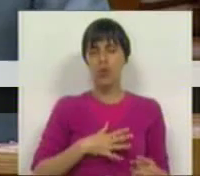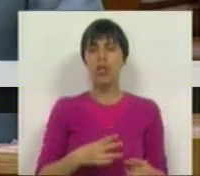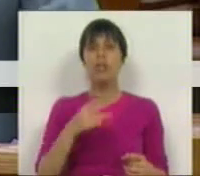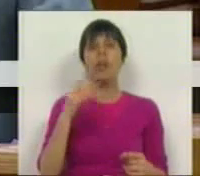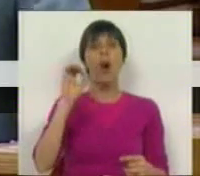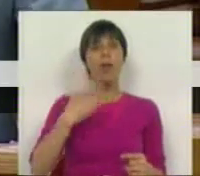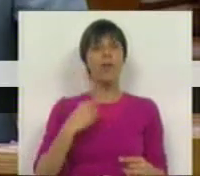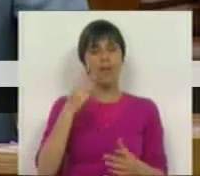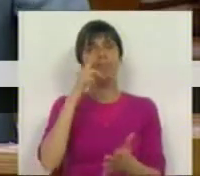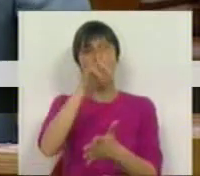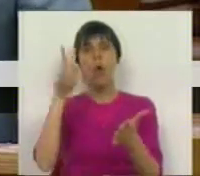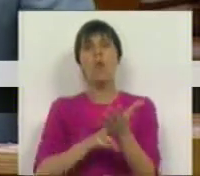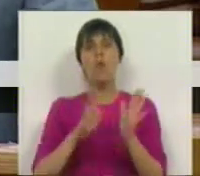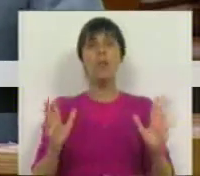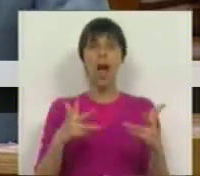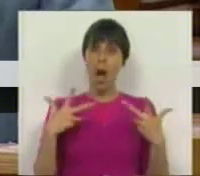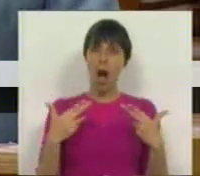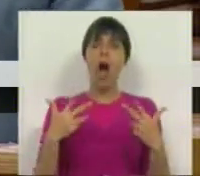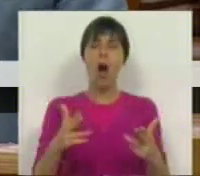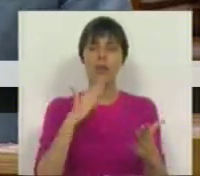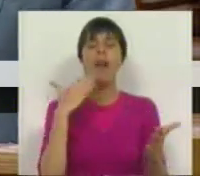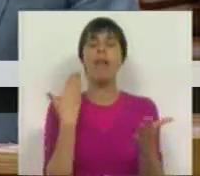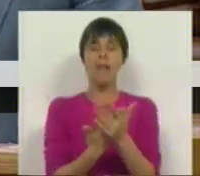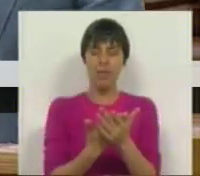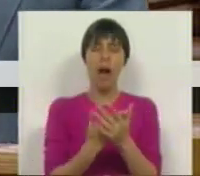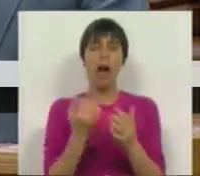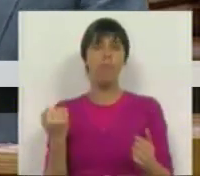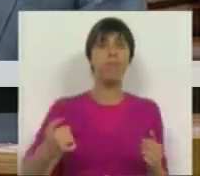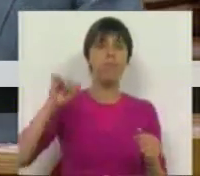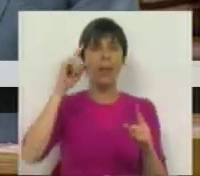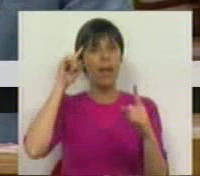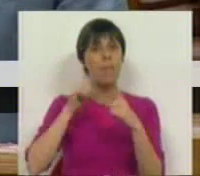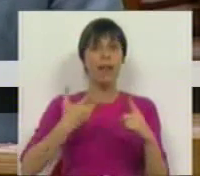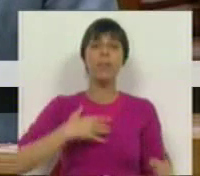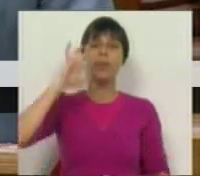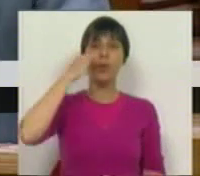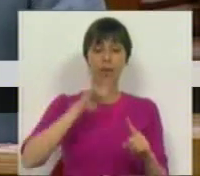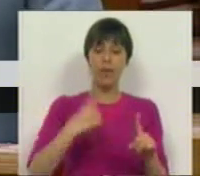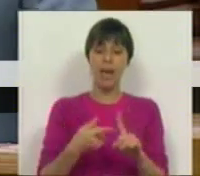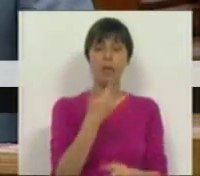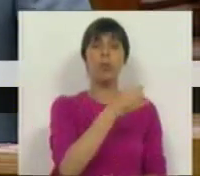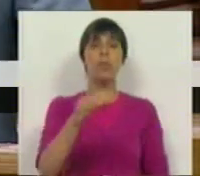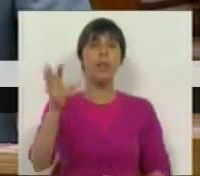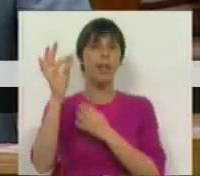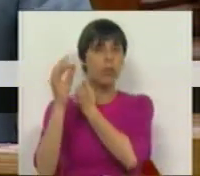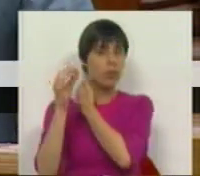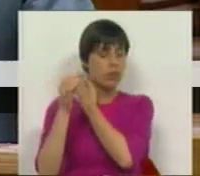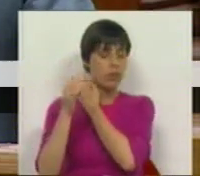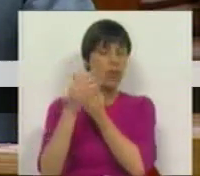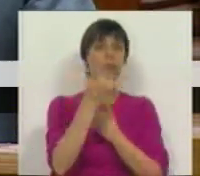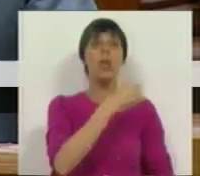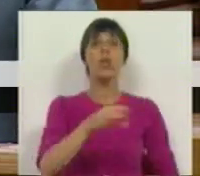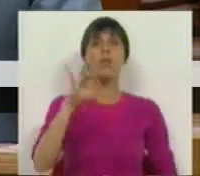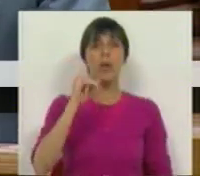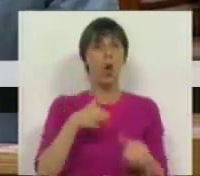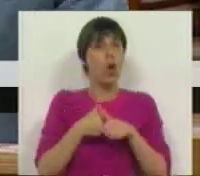da OCDE, nos reconhece que a austeridade irá levar a um incumprimento da meta do déficit para 2014. Em 2012